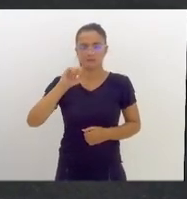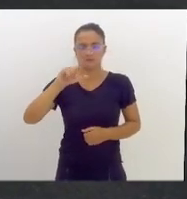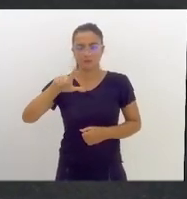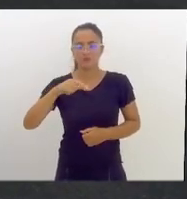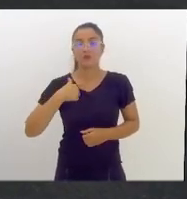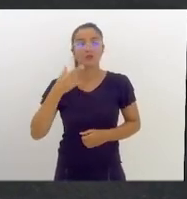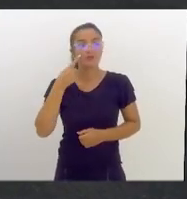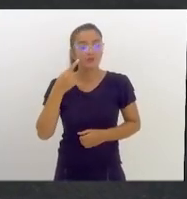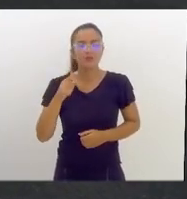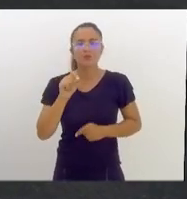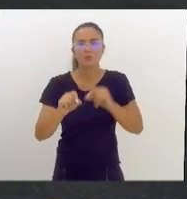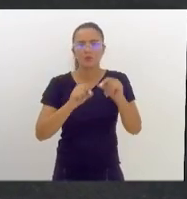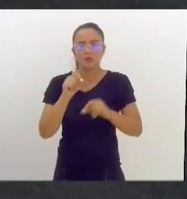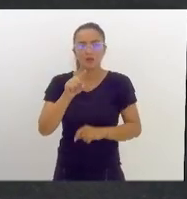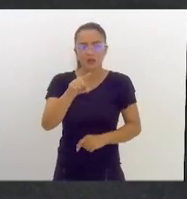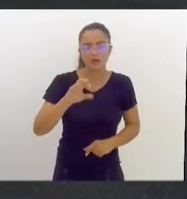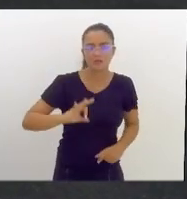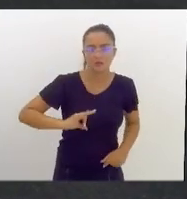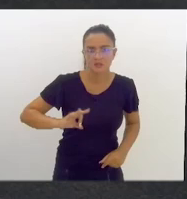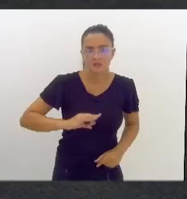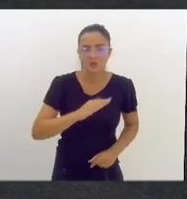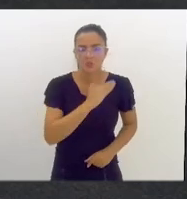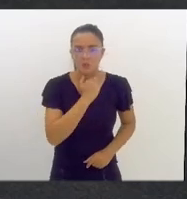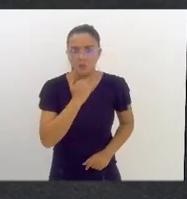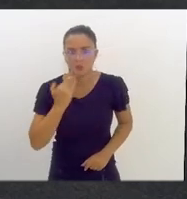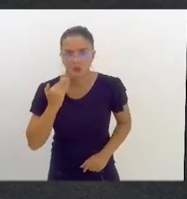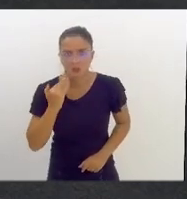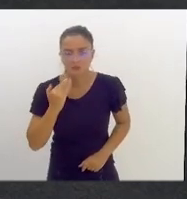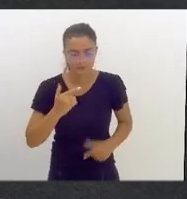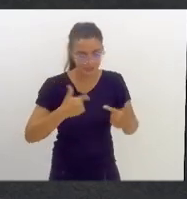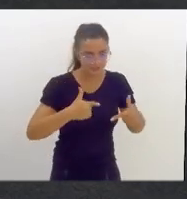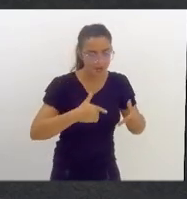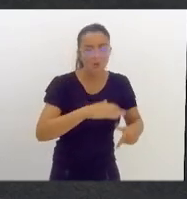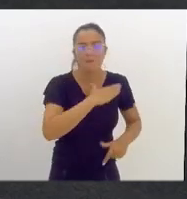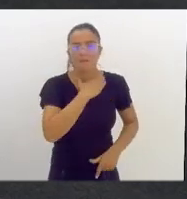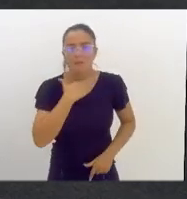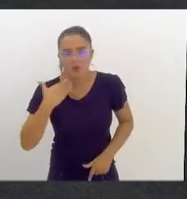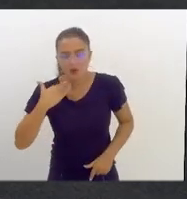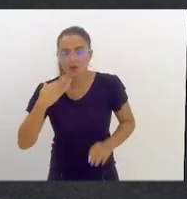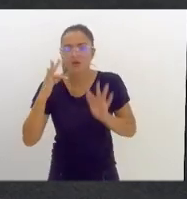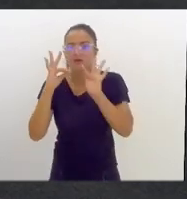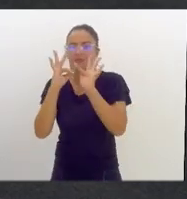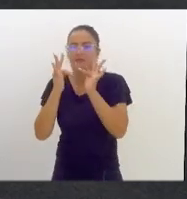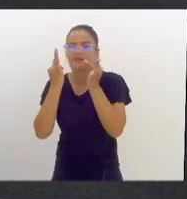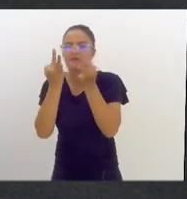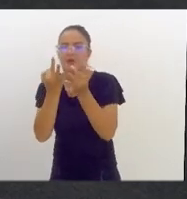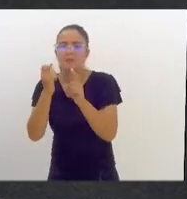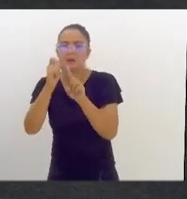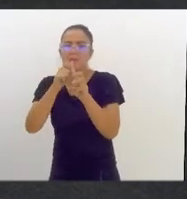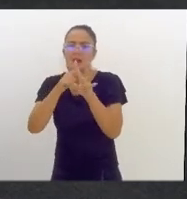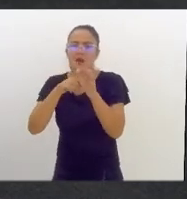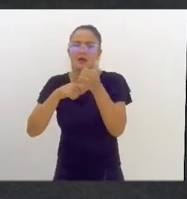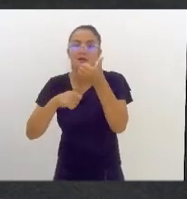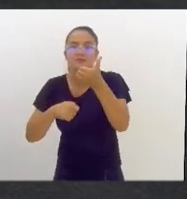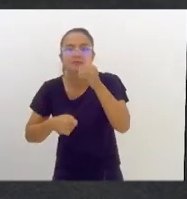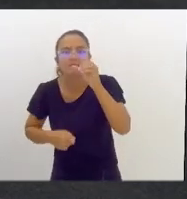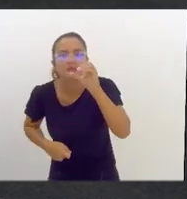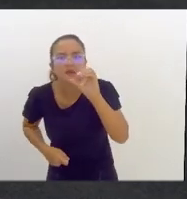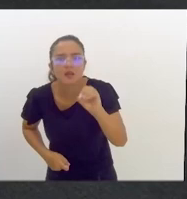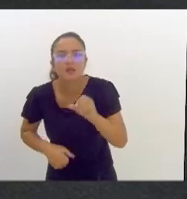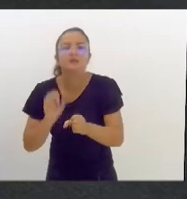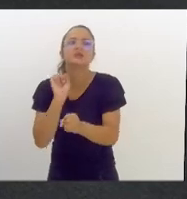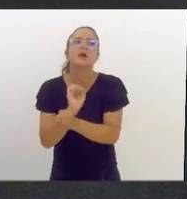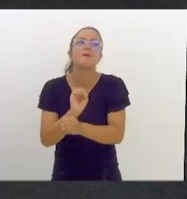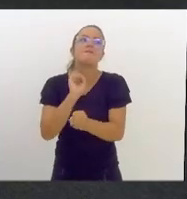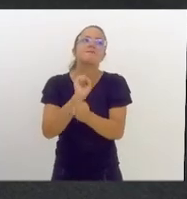policial foi morto em serviço e a família levou 10 meses para receber